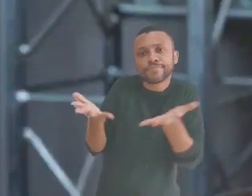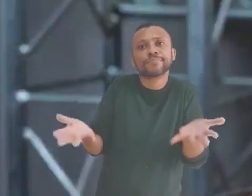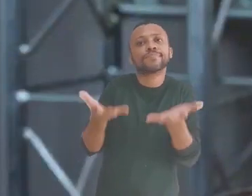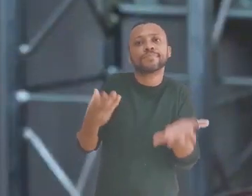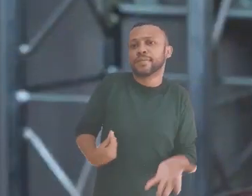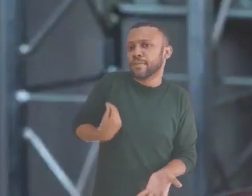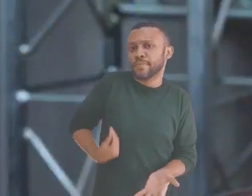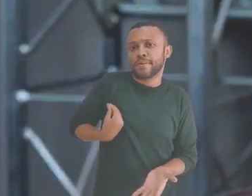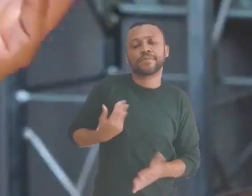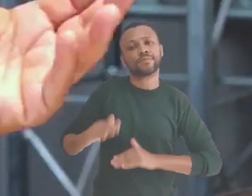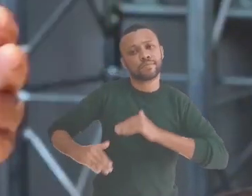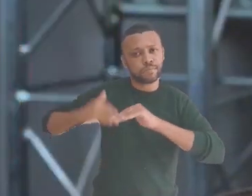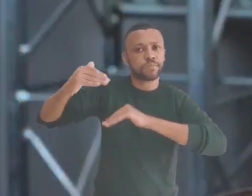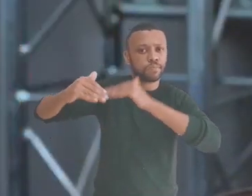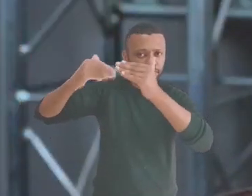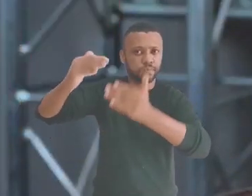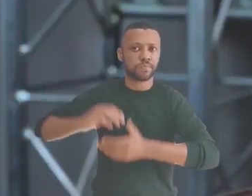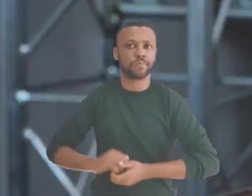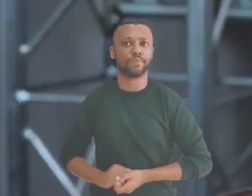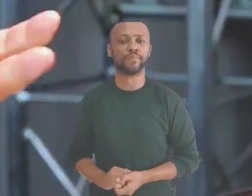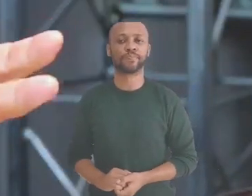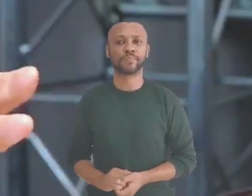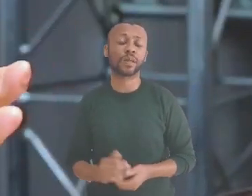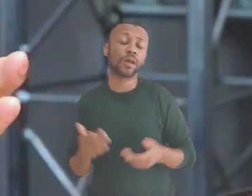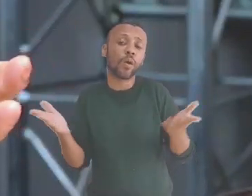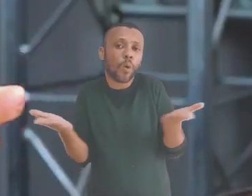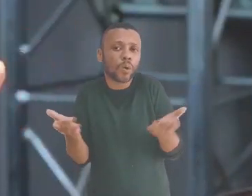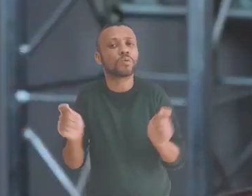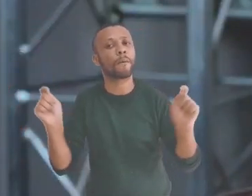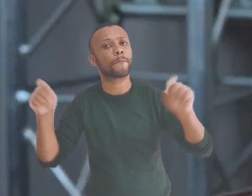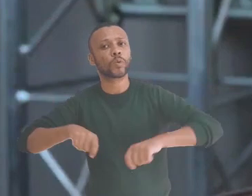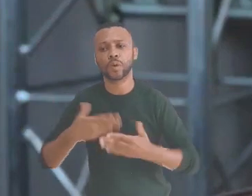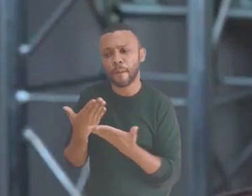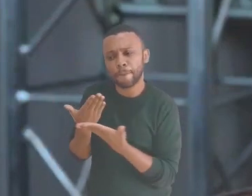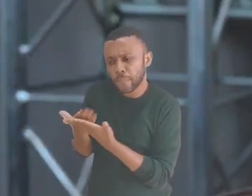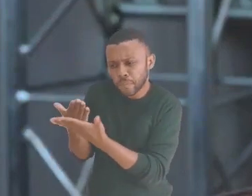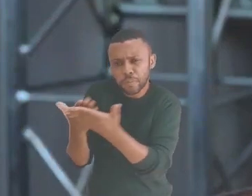vida, que eu podia estudar. Não